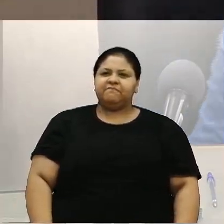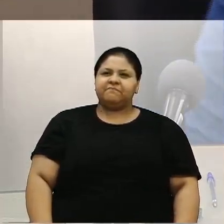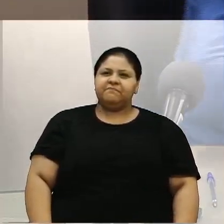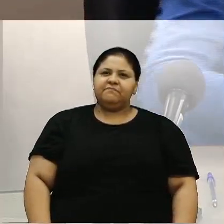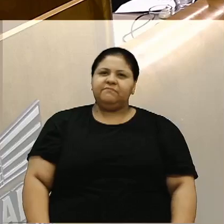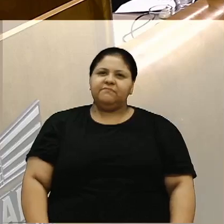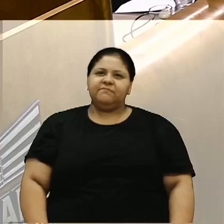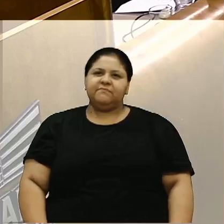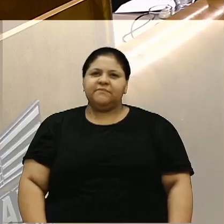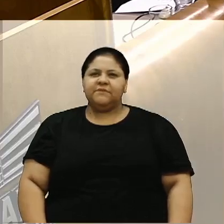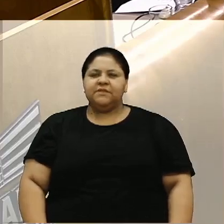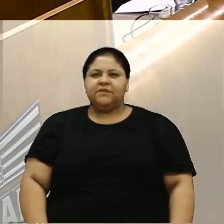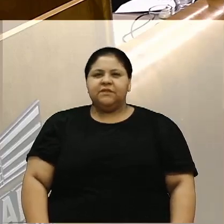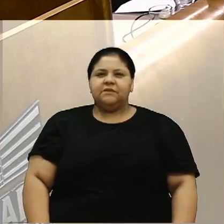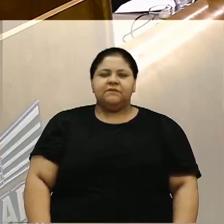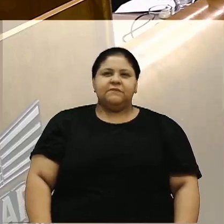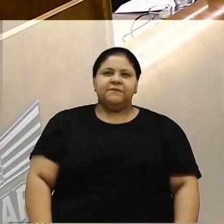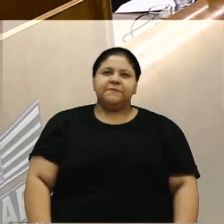São João da Ortiga.